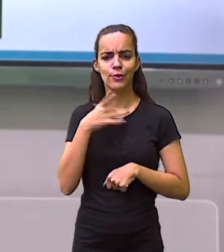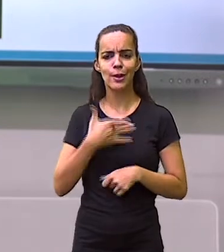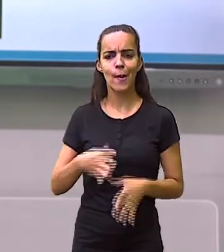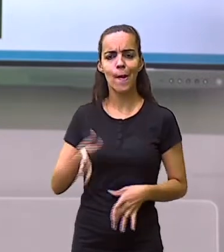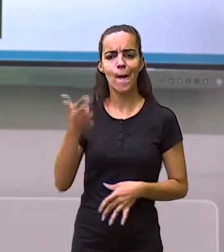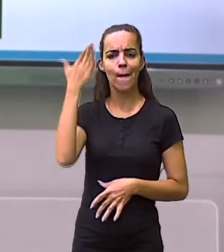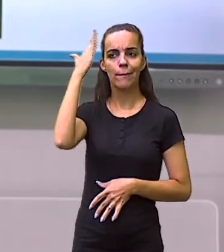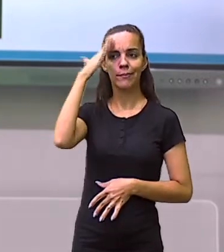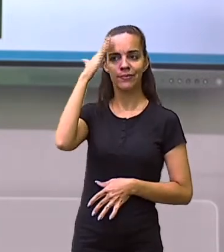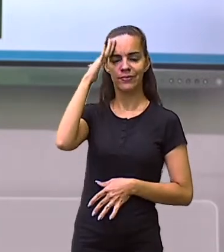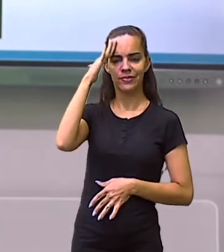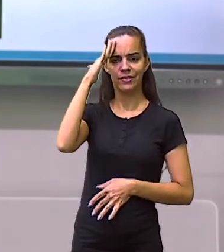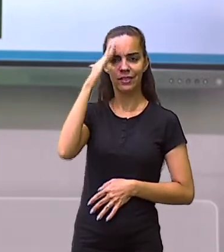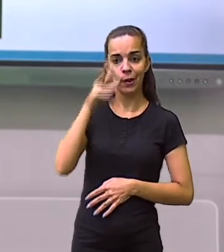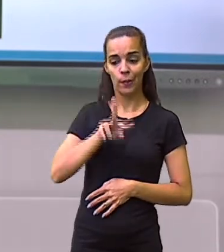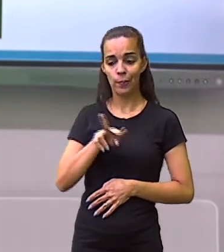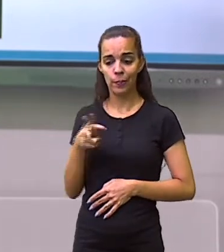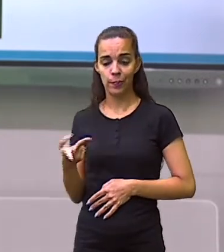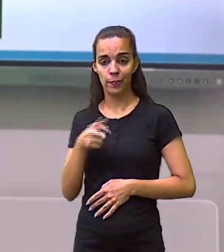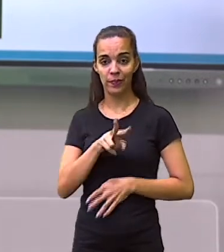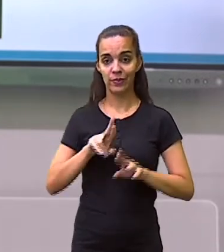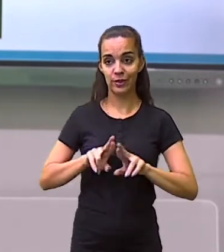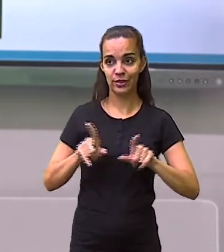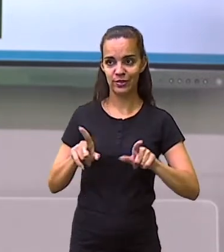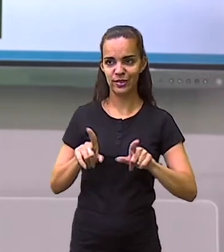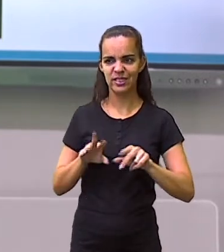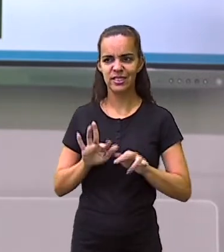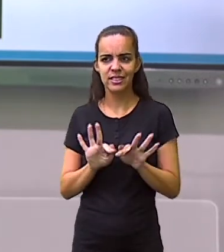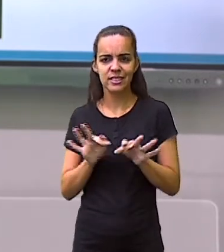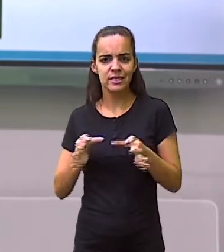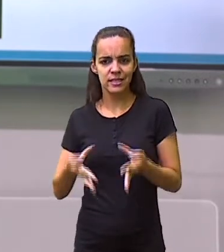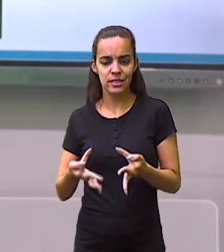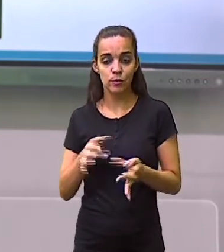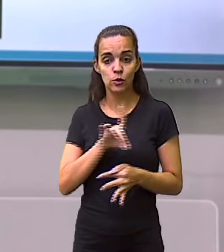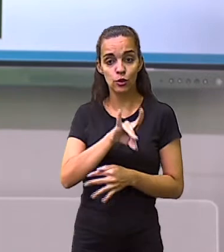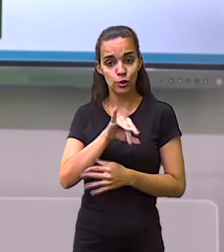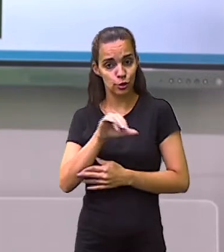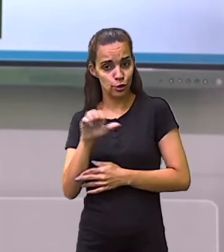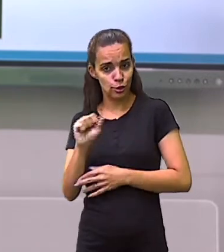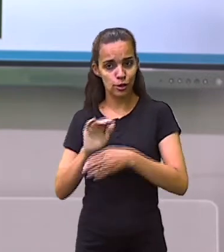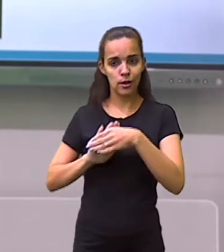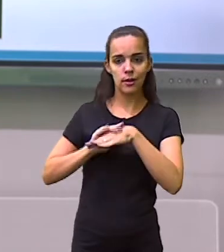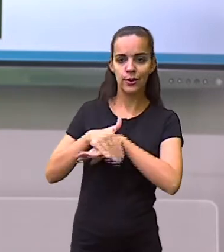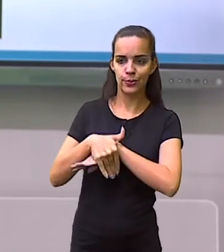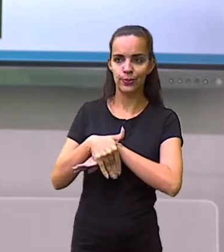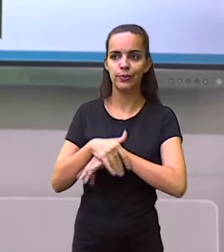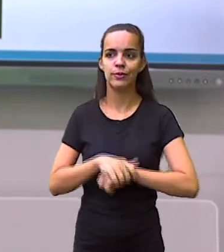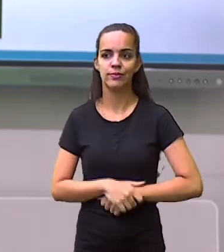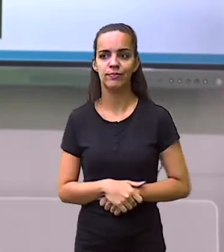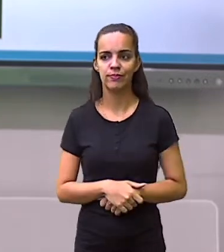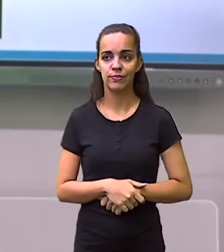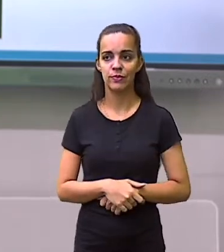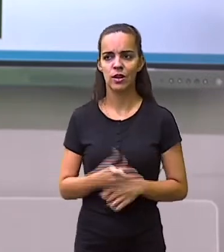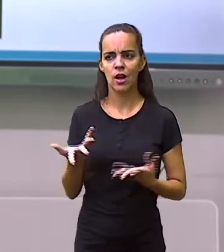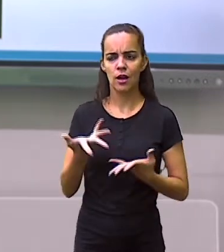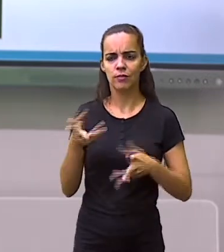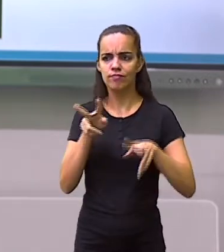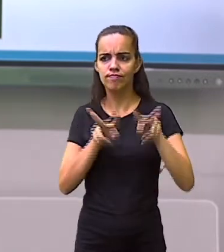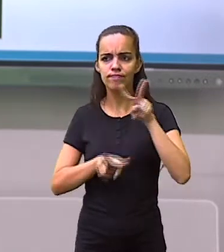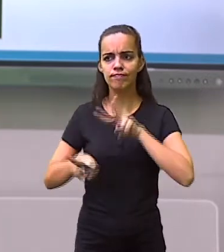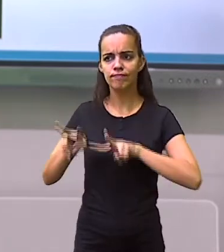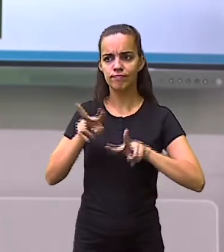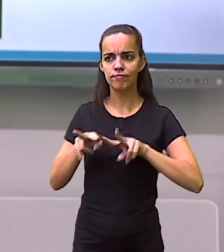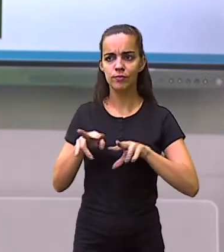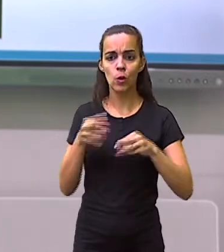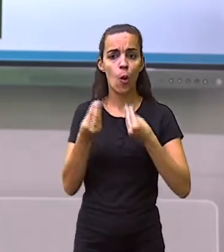compreende sobre as diferenças básicas entre dia e noite. Vamos analisar como